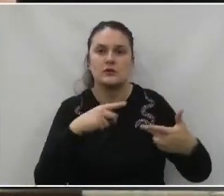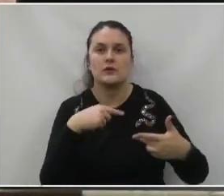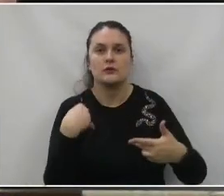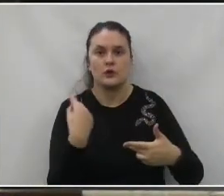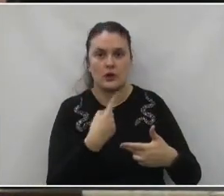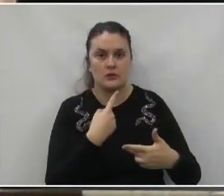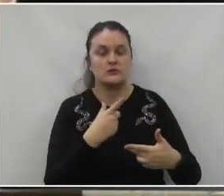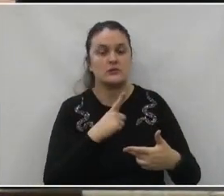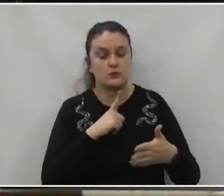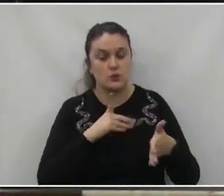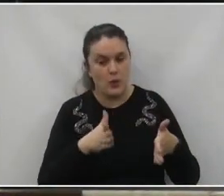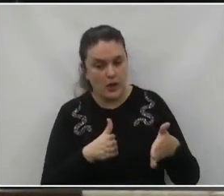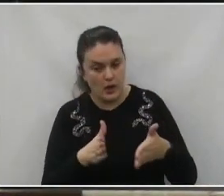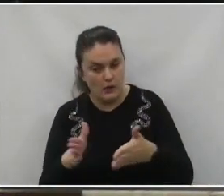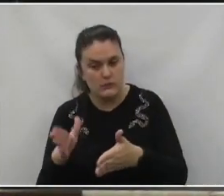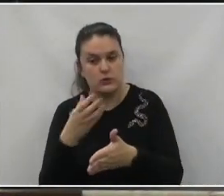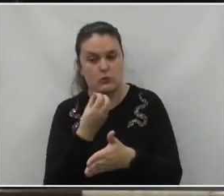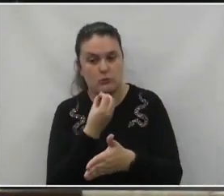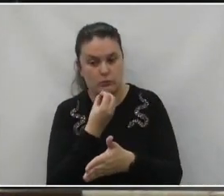caminho bom,